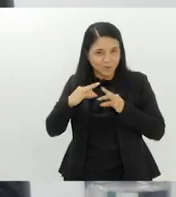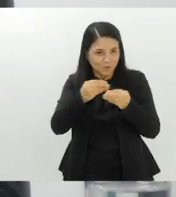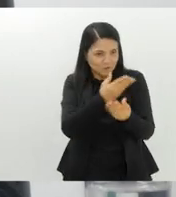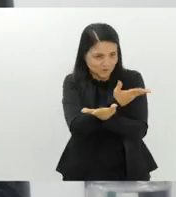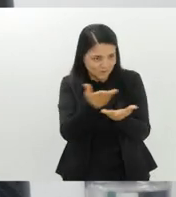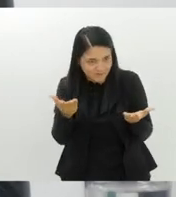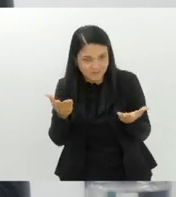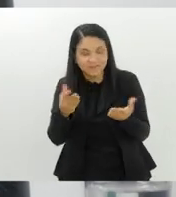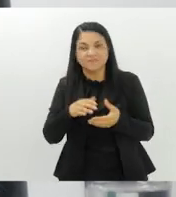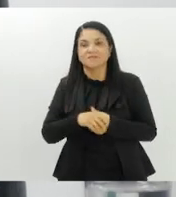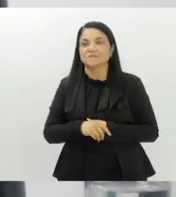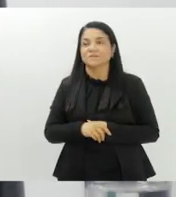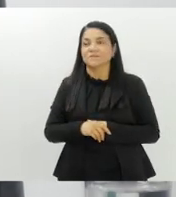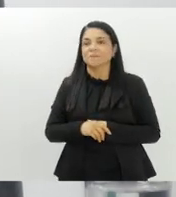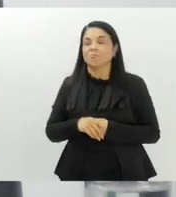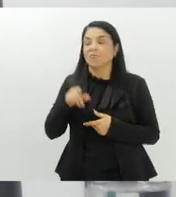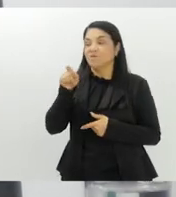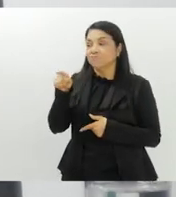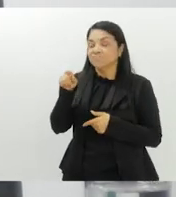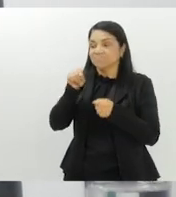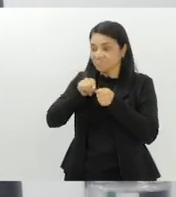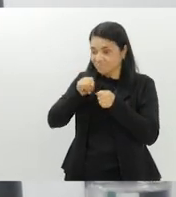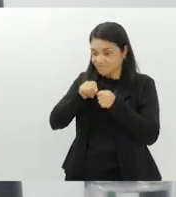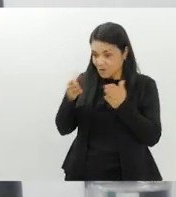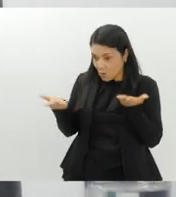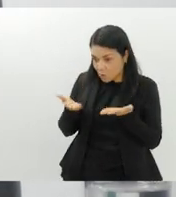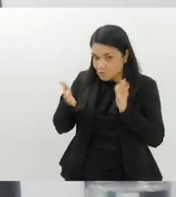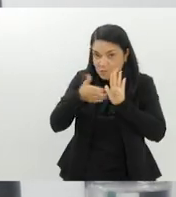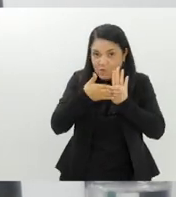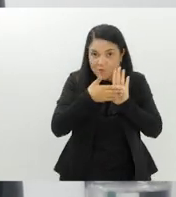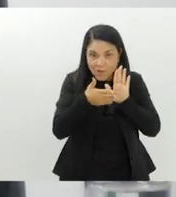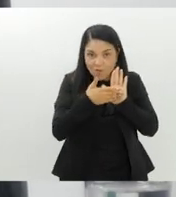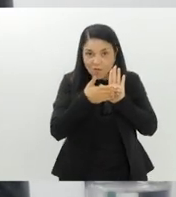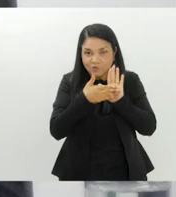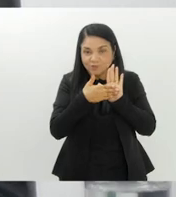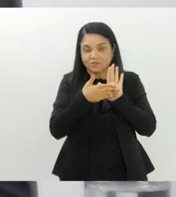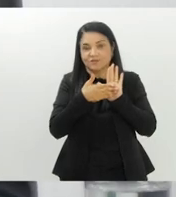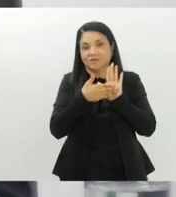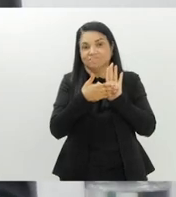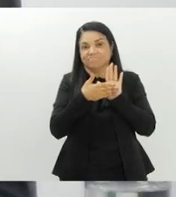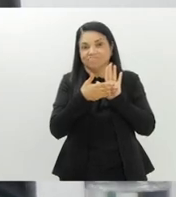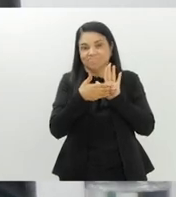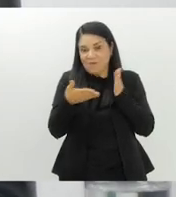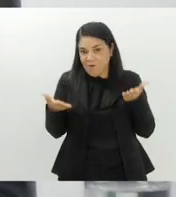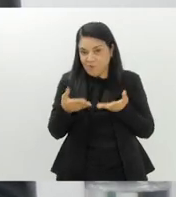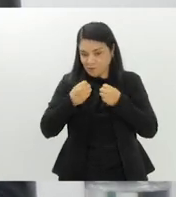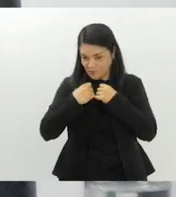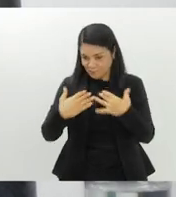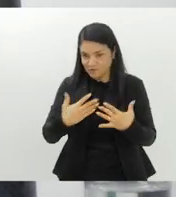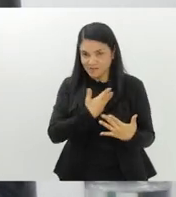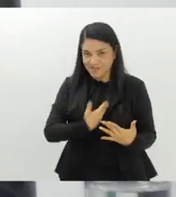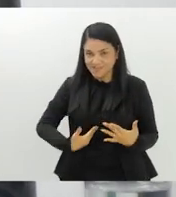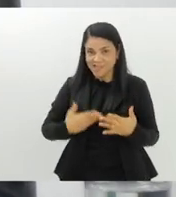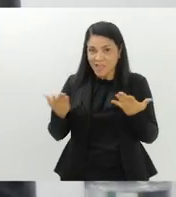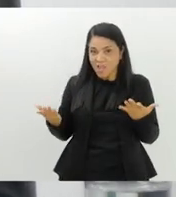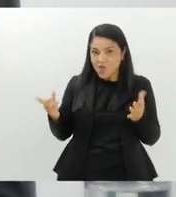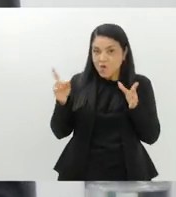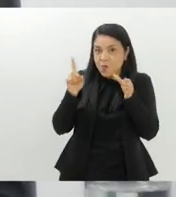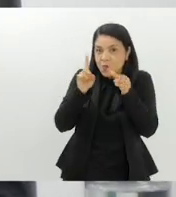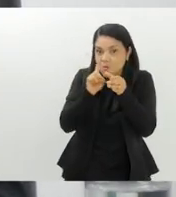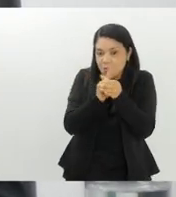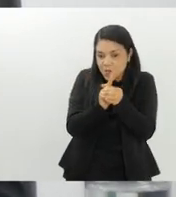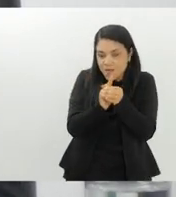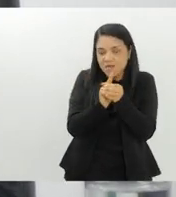E o que vocês estão fazendo aqui hoje, a proposta de vocês hoje, né, é incluir as pessoas,